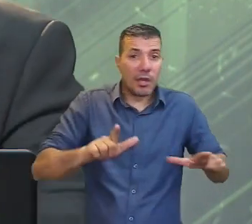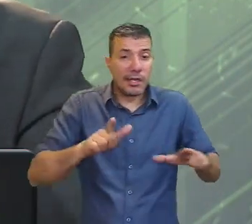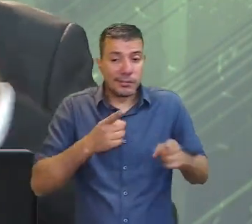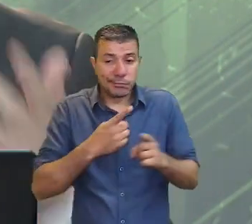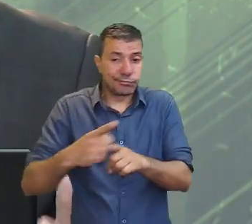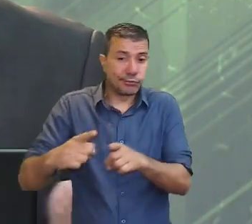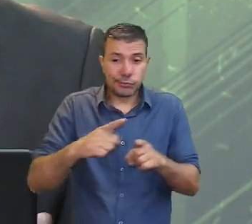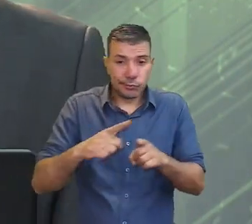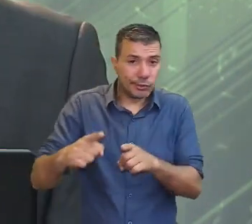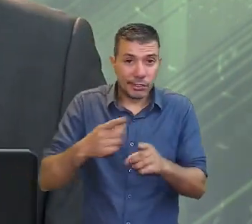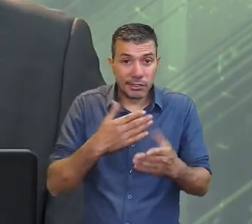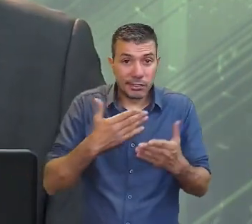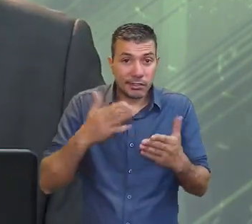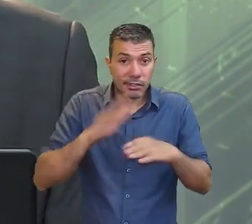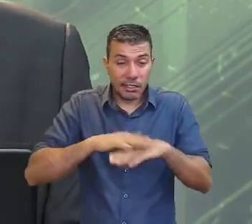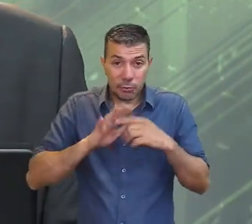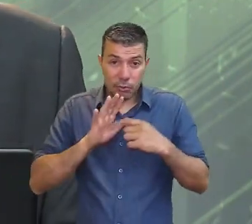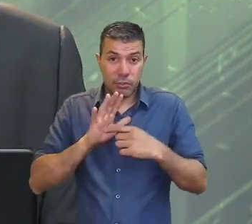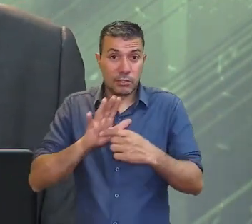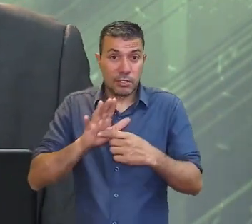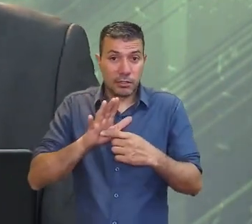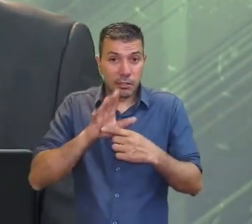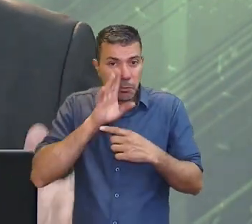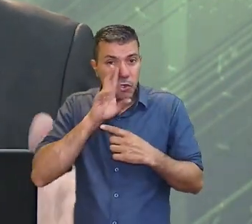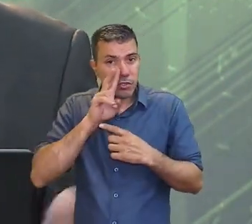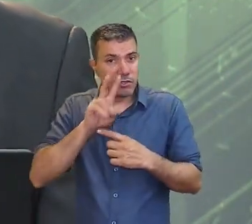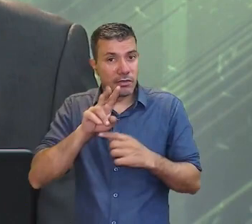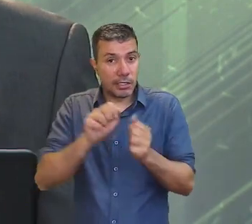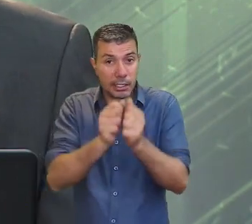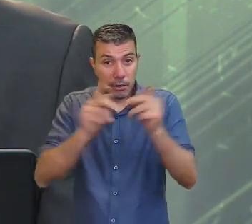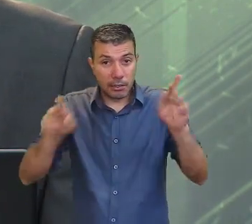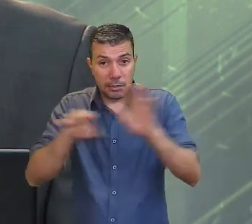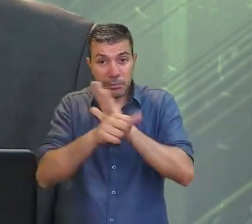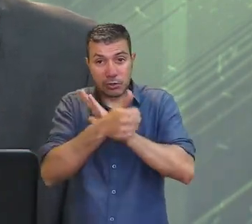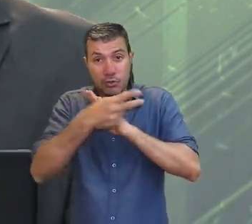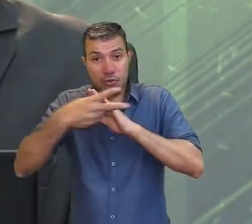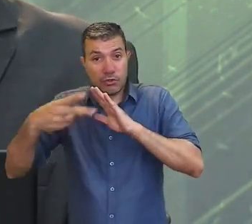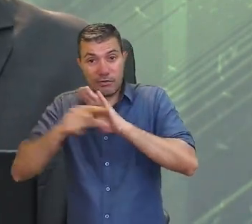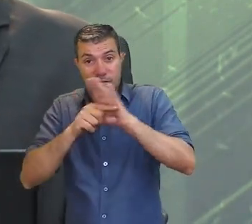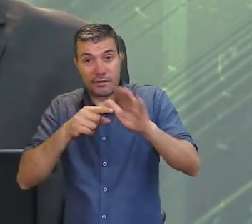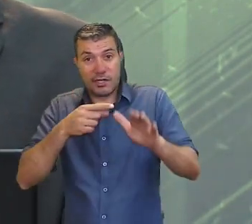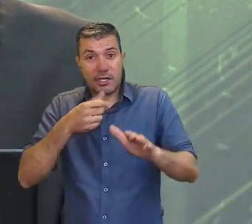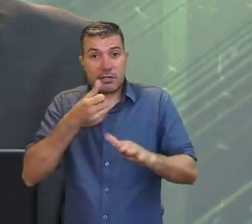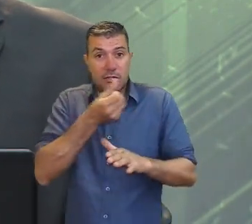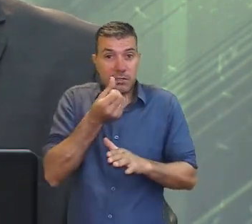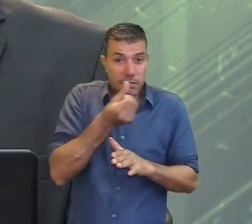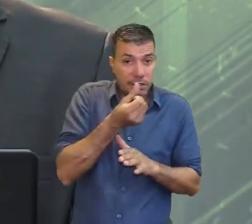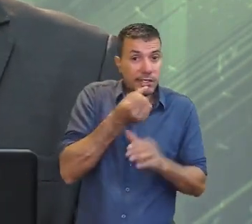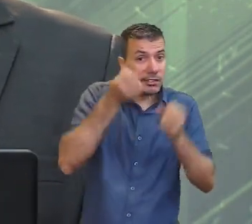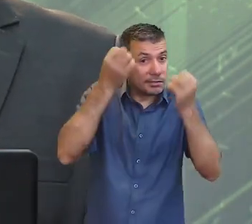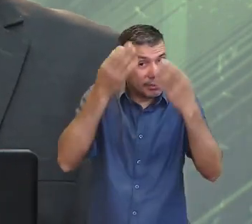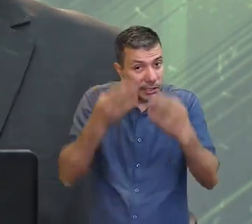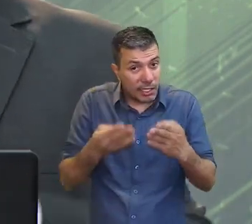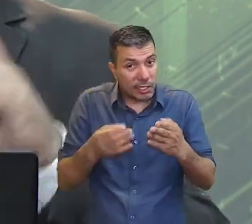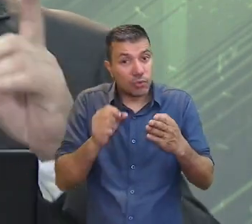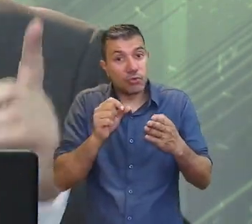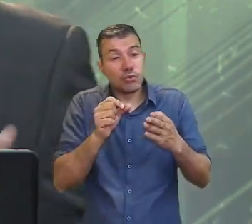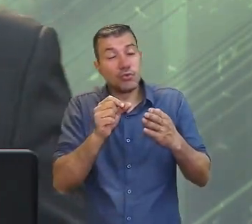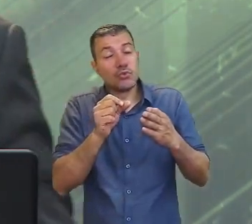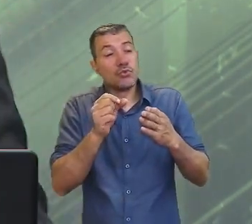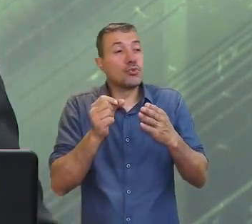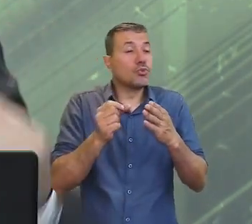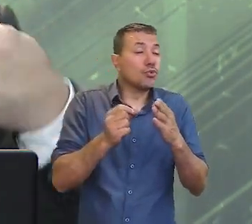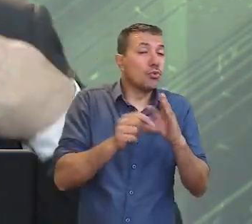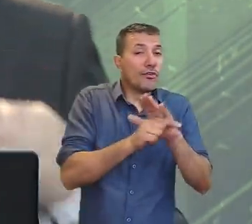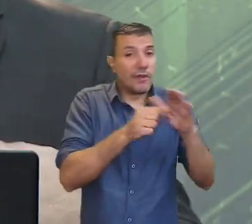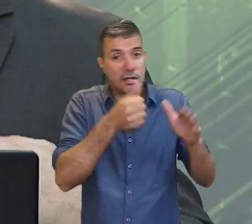perseguida por anos, será revelada. Você pode conferir também Apocalipse capítulo 12, versos 6 e 16. Mas agora eu quero dizer